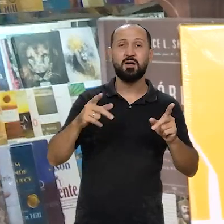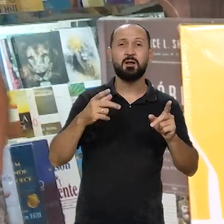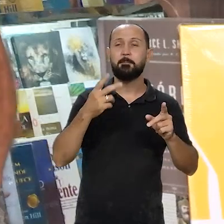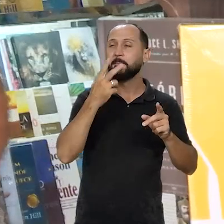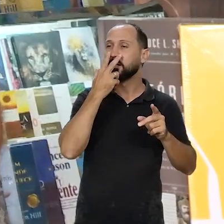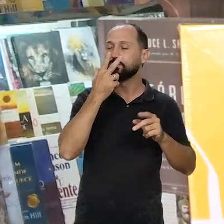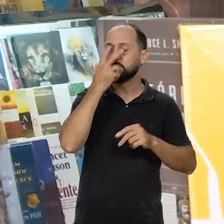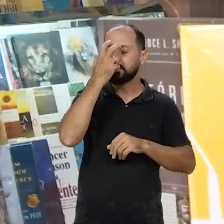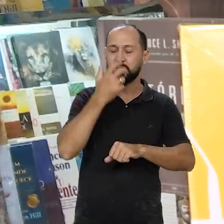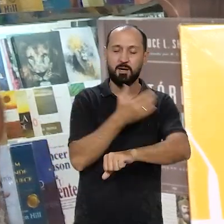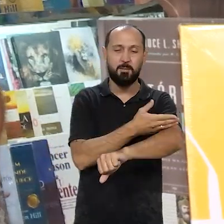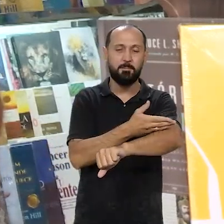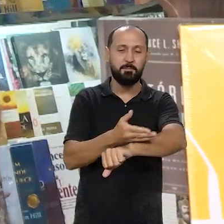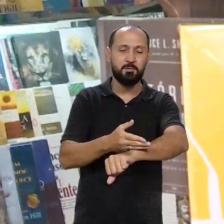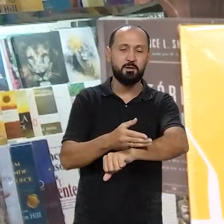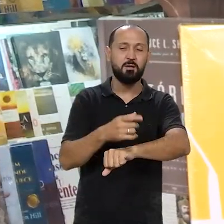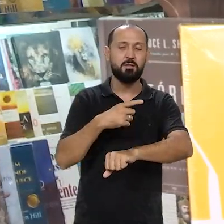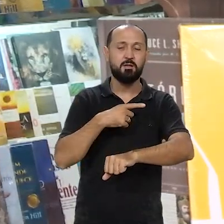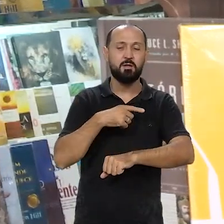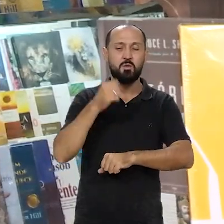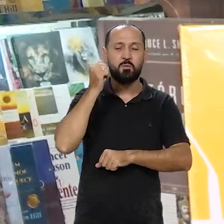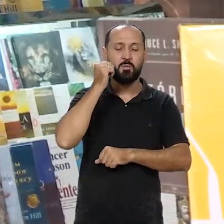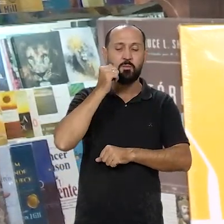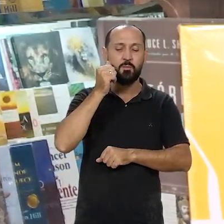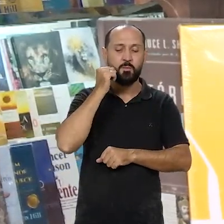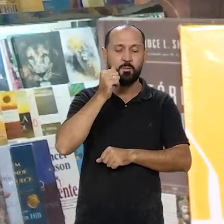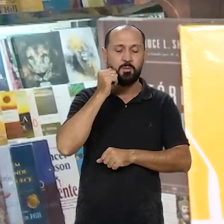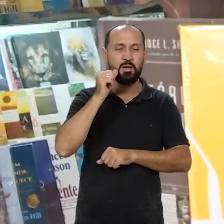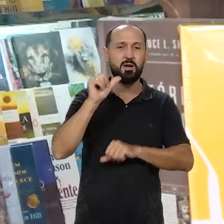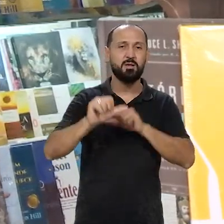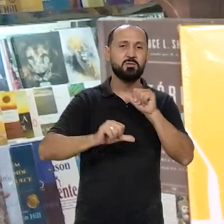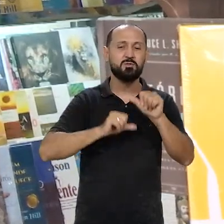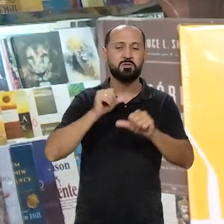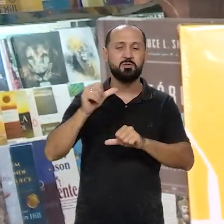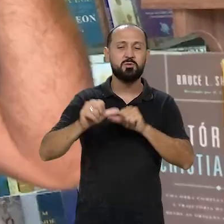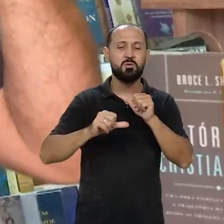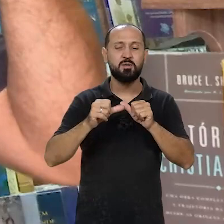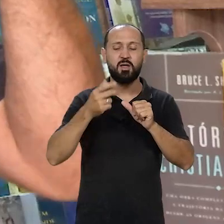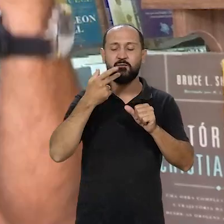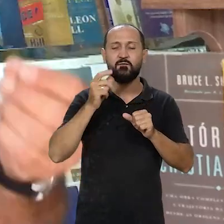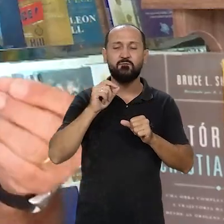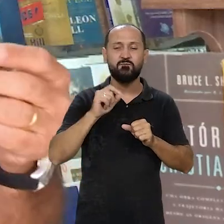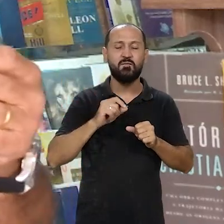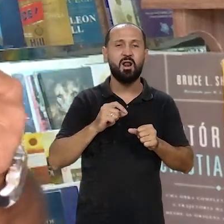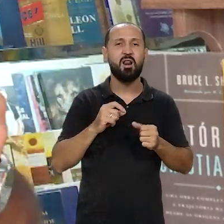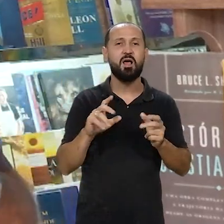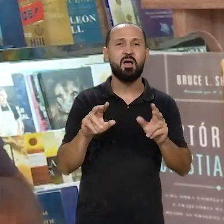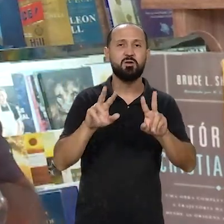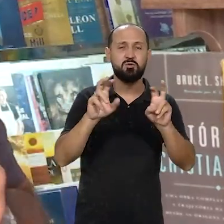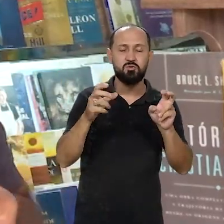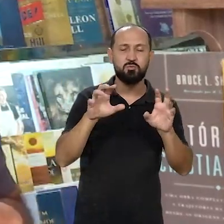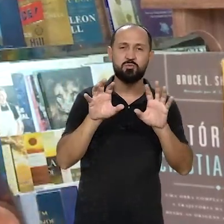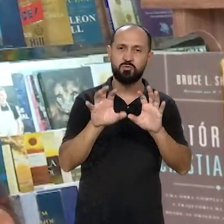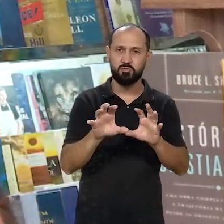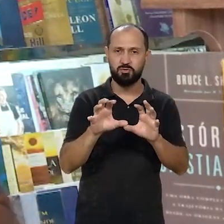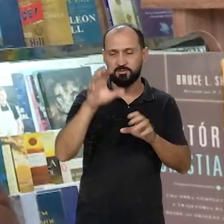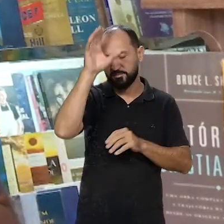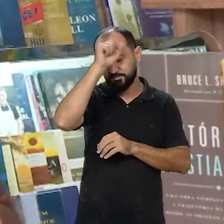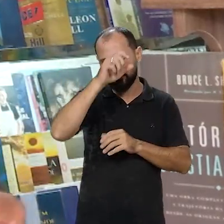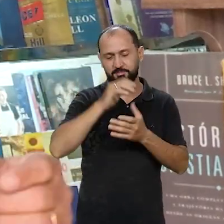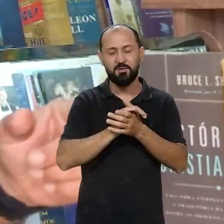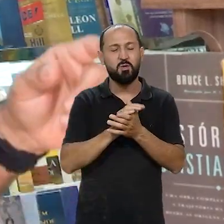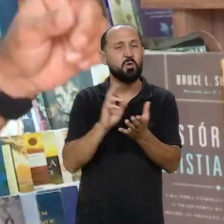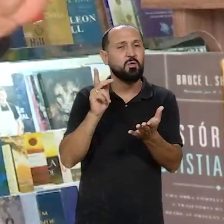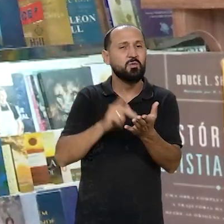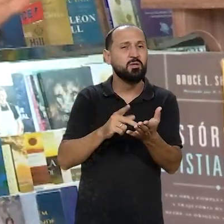diferente, uma cegueira branca. E você tem uma mulher apenas que se torna a pessoa que vai falar sobre toda a sua impressão